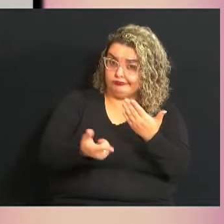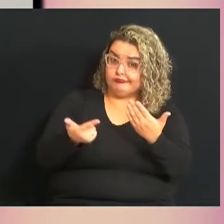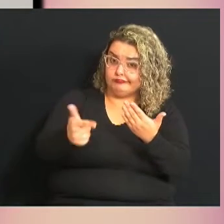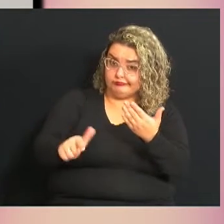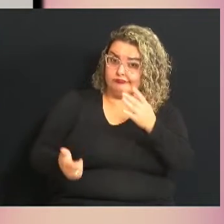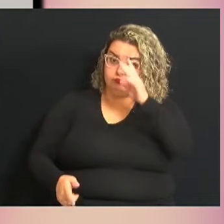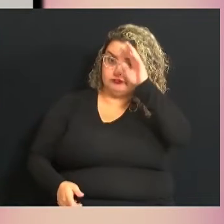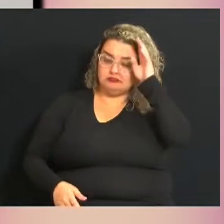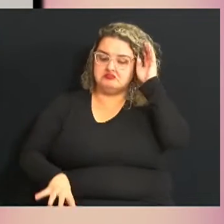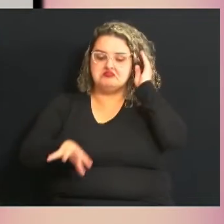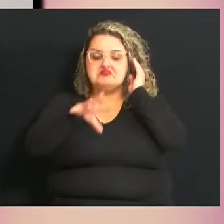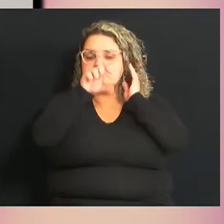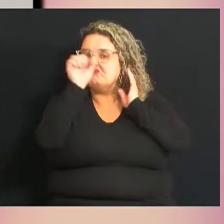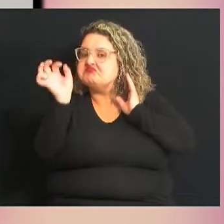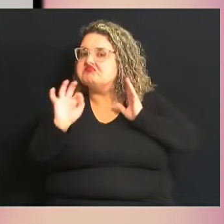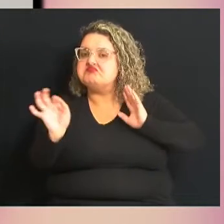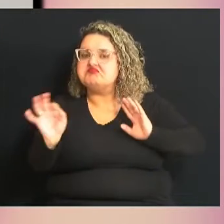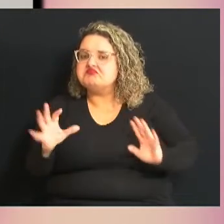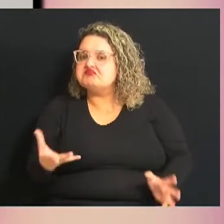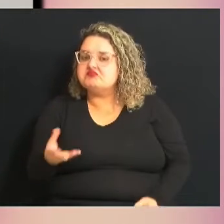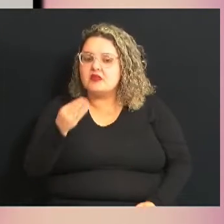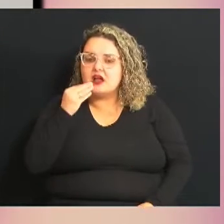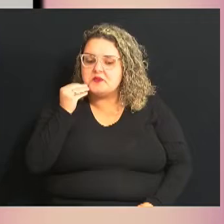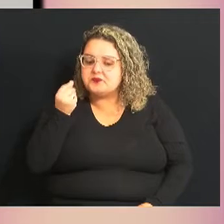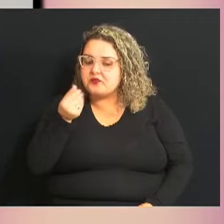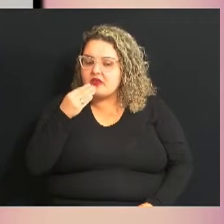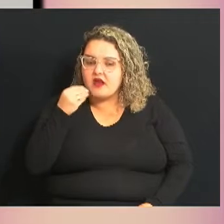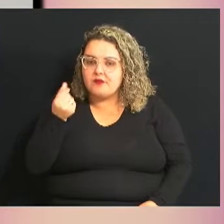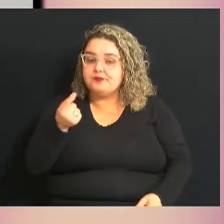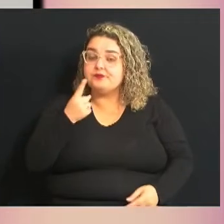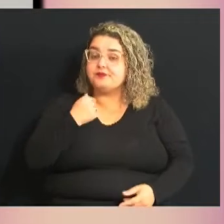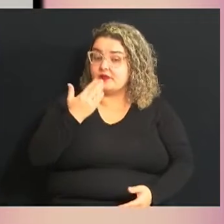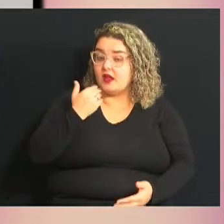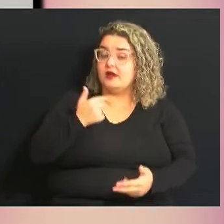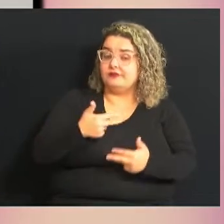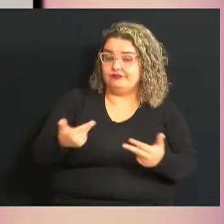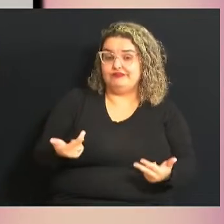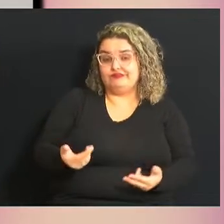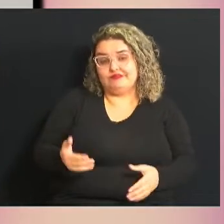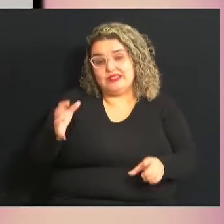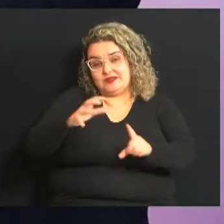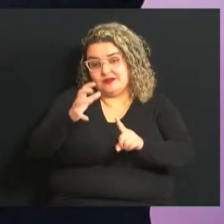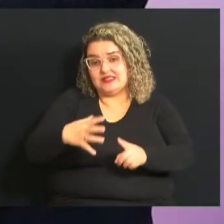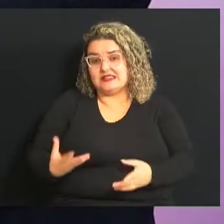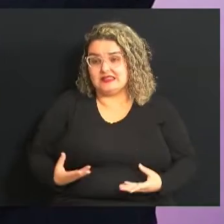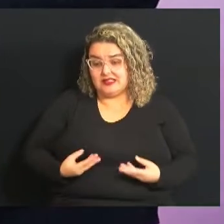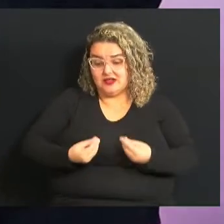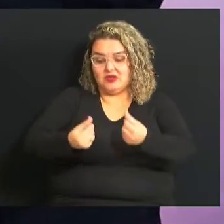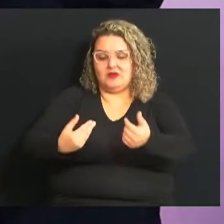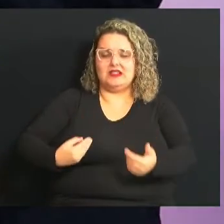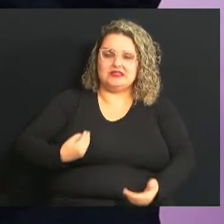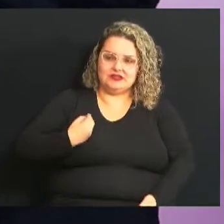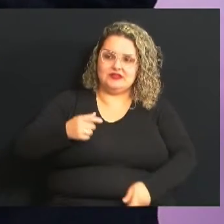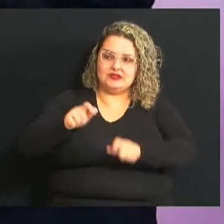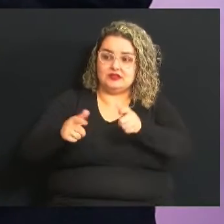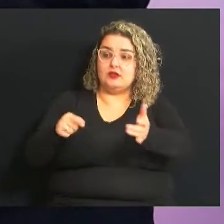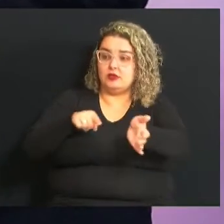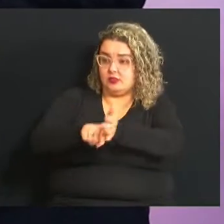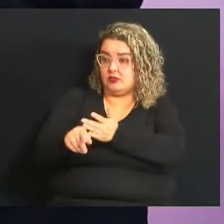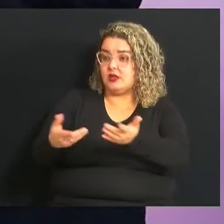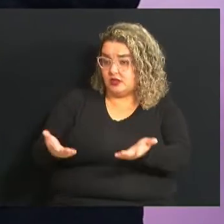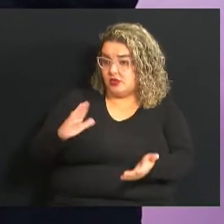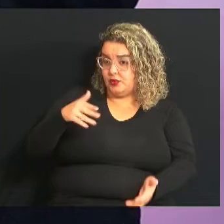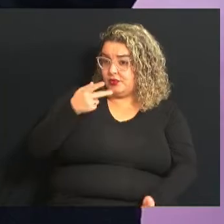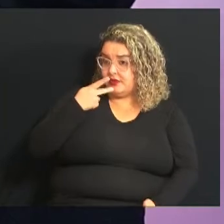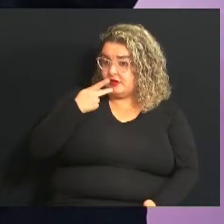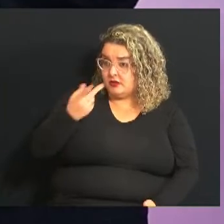sentir cheiro, sem sentir o paladar dos alimentos. Isso afeta direto a qualidade de vida dessas pessoas, né? Eu até ia perguntar isso, né? Quando a gente fala